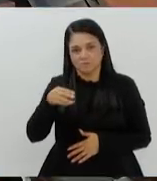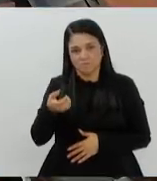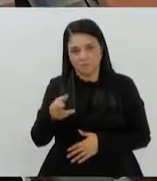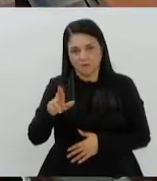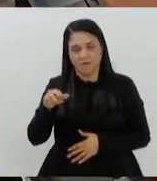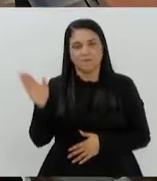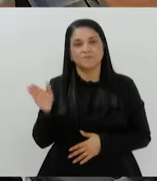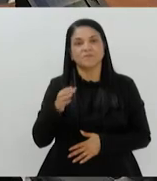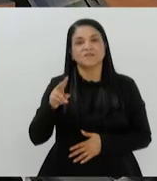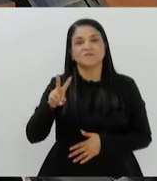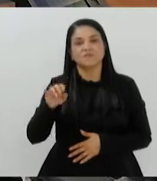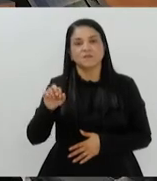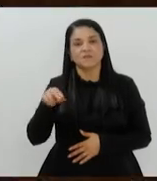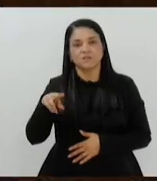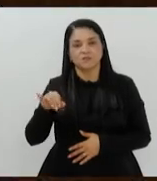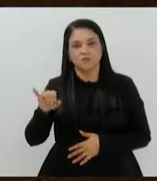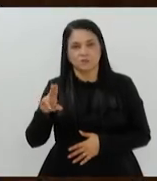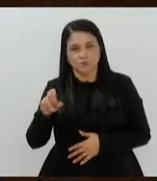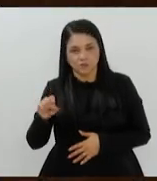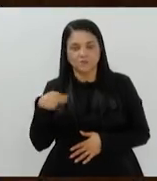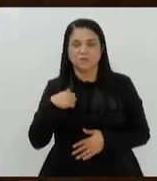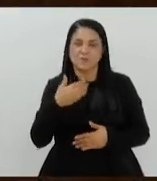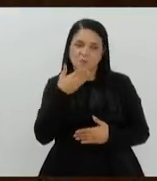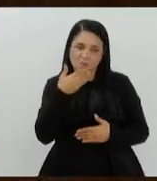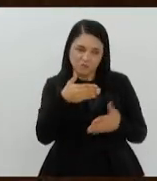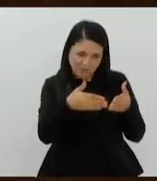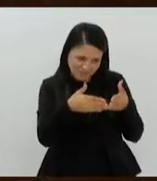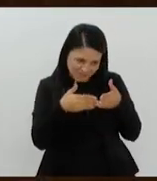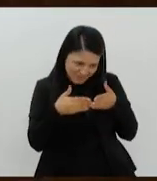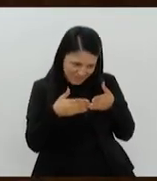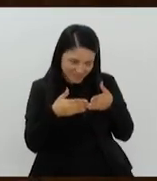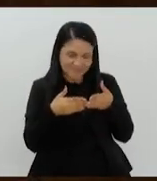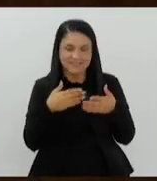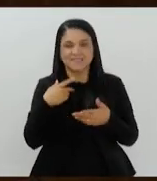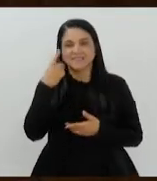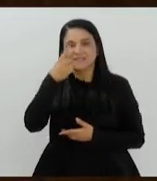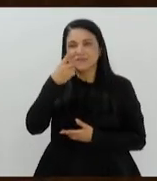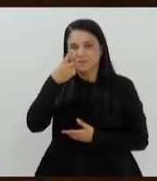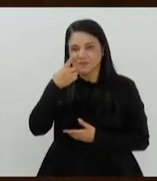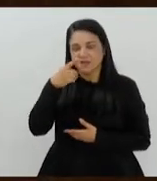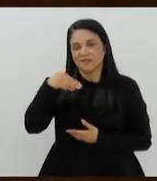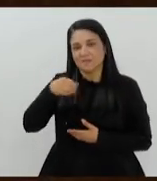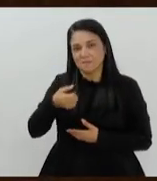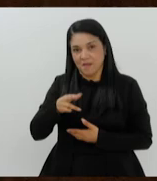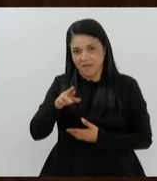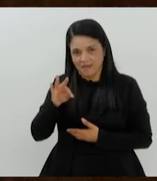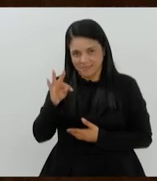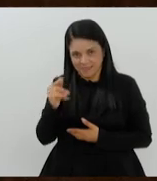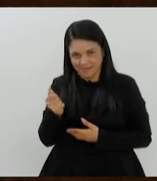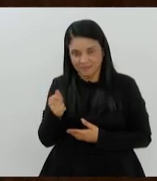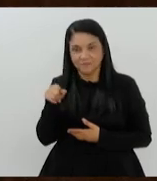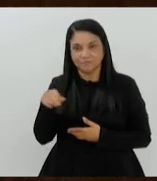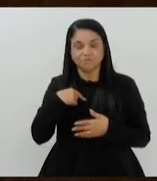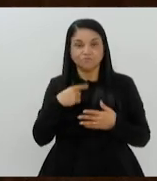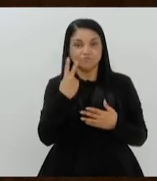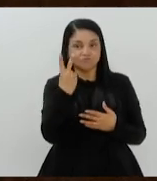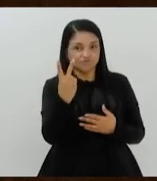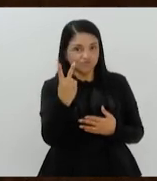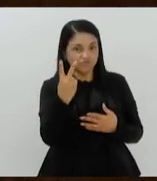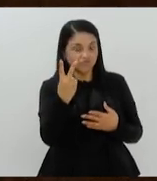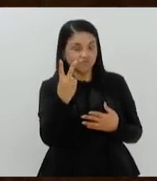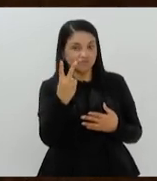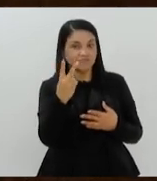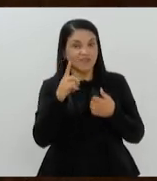Deputado Luiz Paulo. Eu pedi licença, deputada Marta Rocha, porque, olha só, o projeto tem